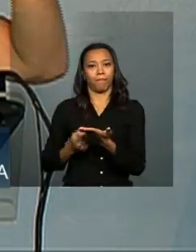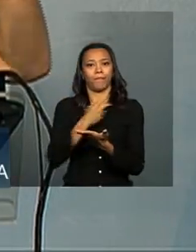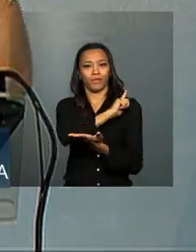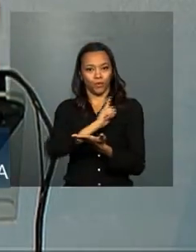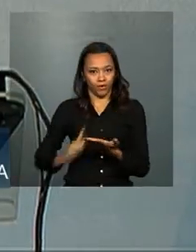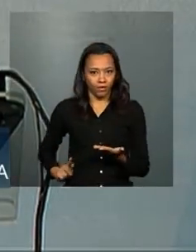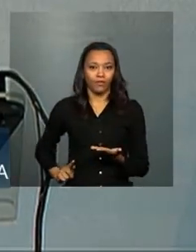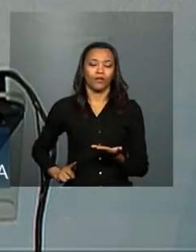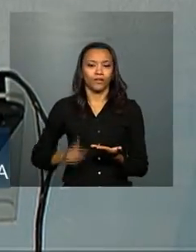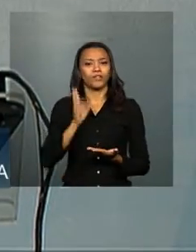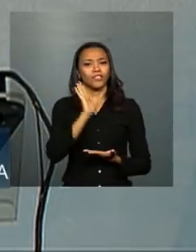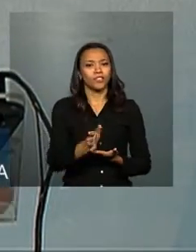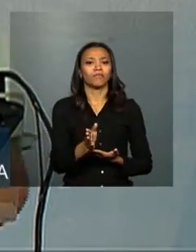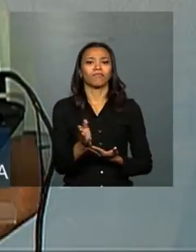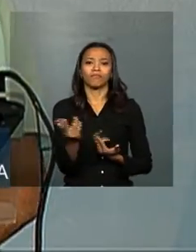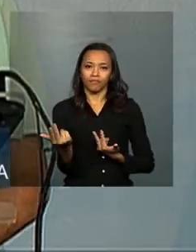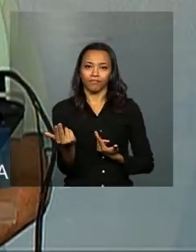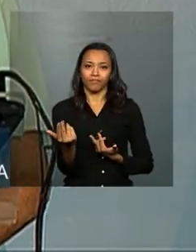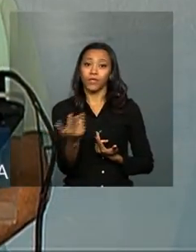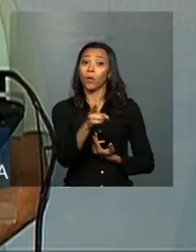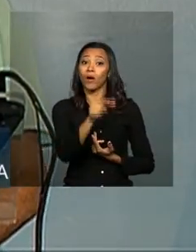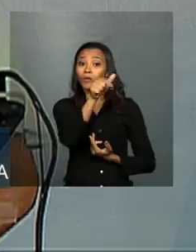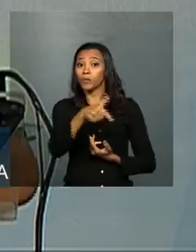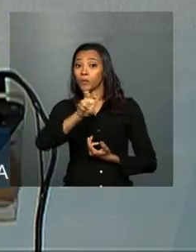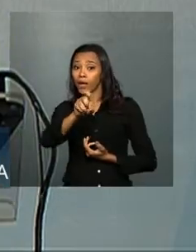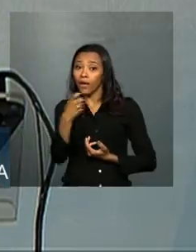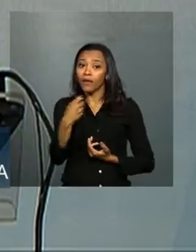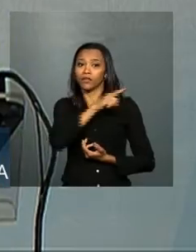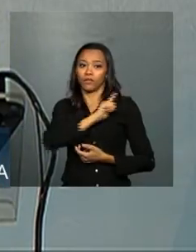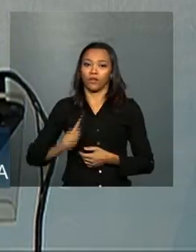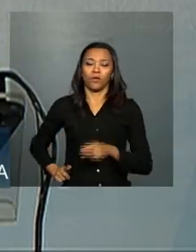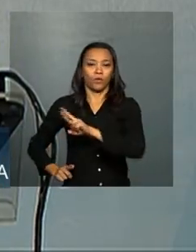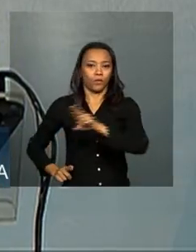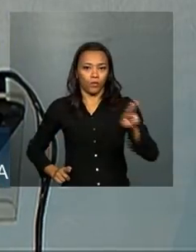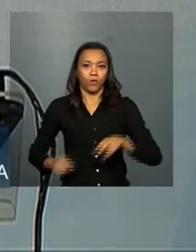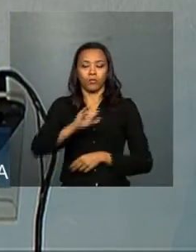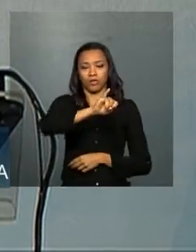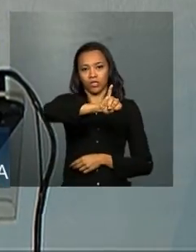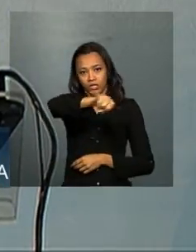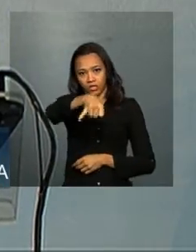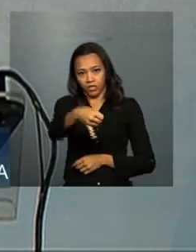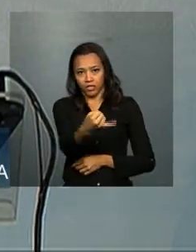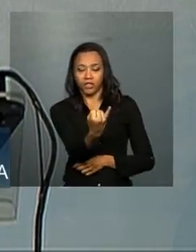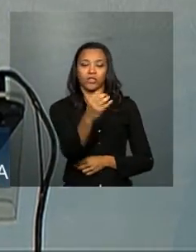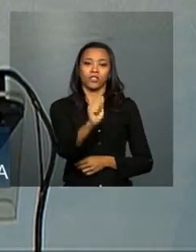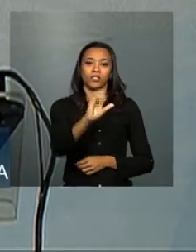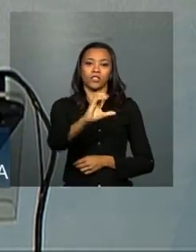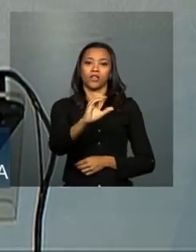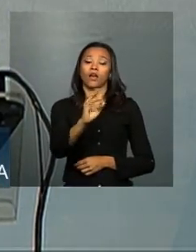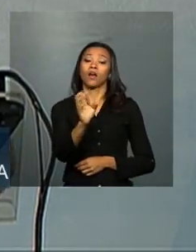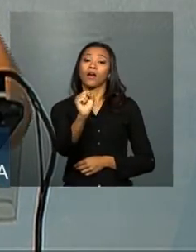fui parceira do Jacques Wagner. Acho que nós aqui em Feira de Santana temos de olhar